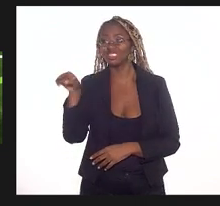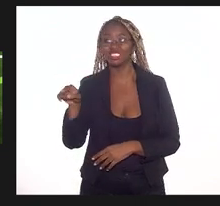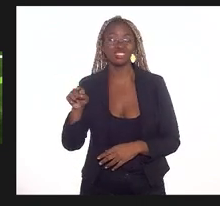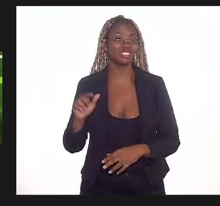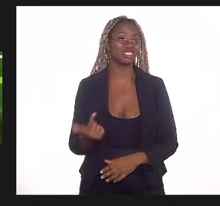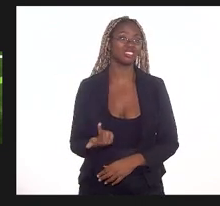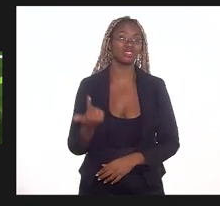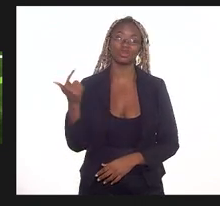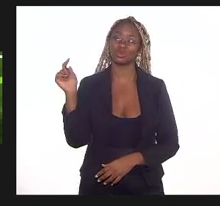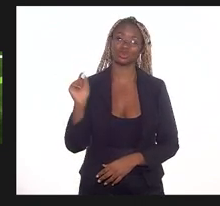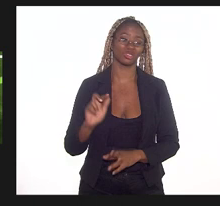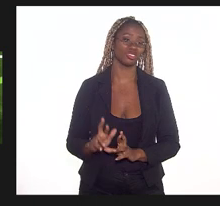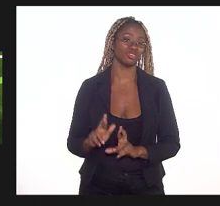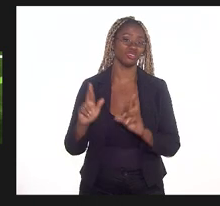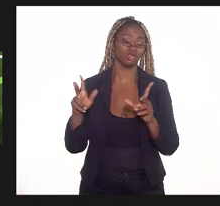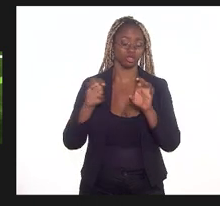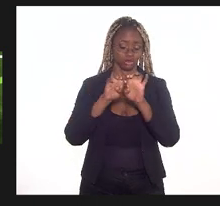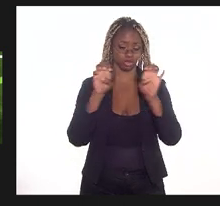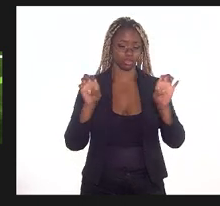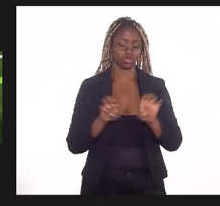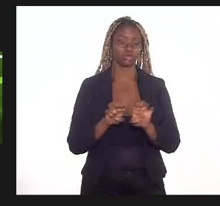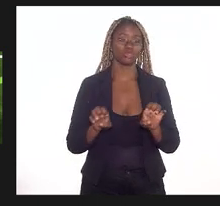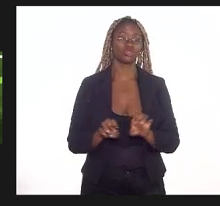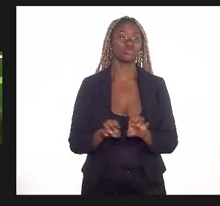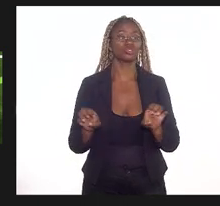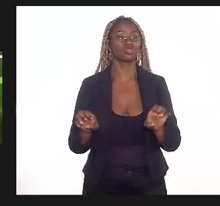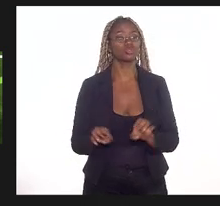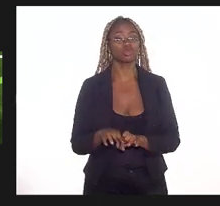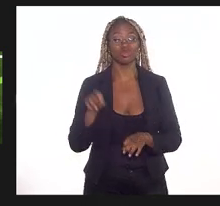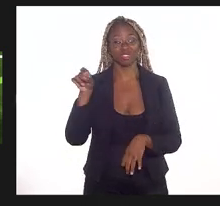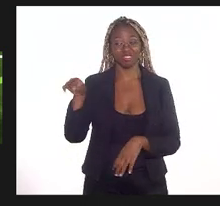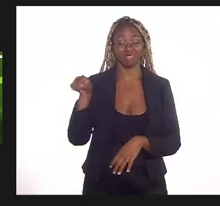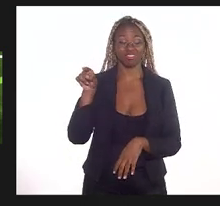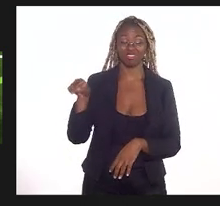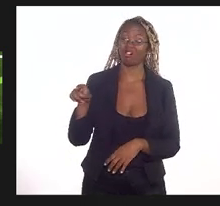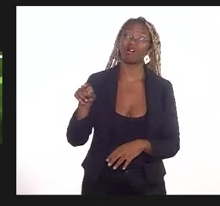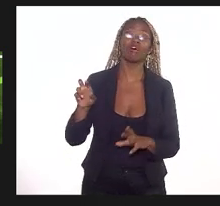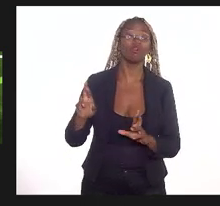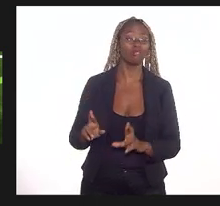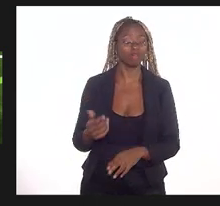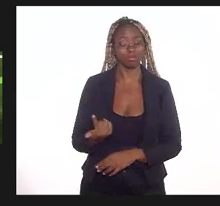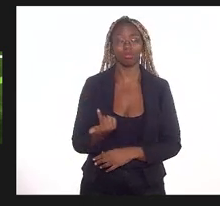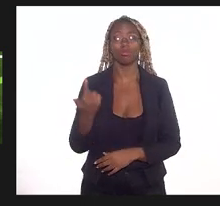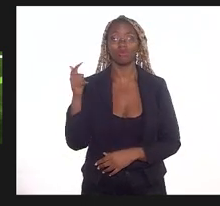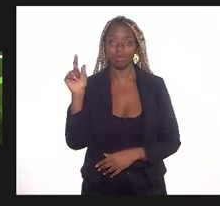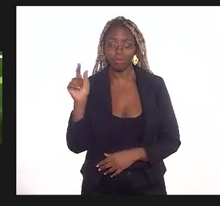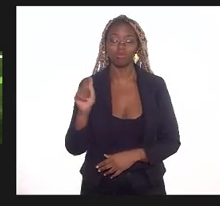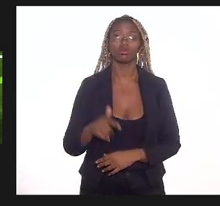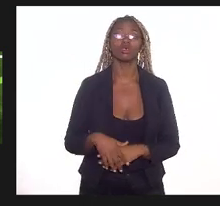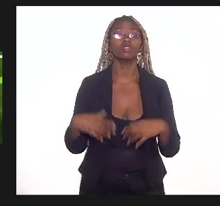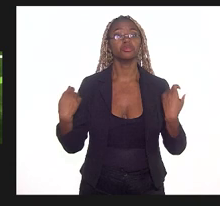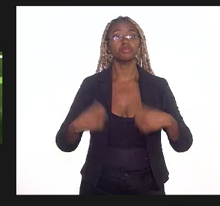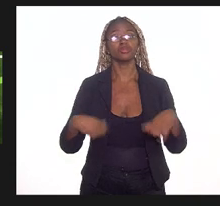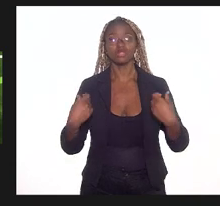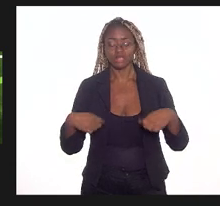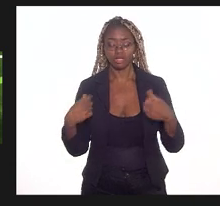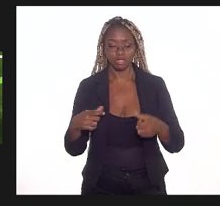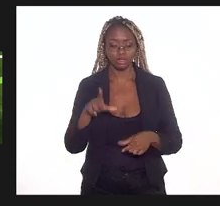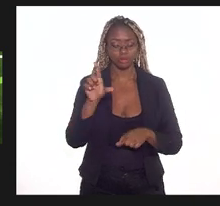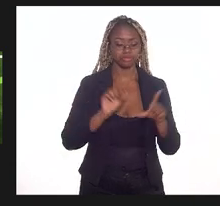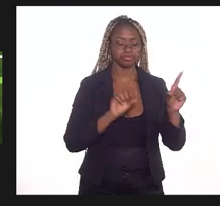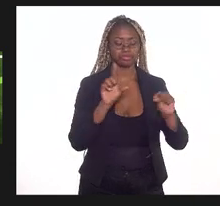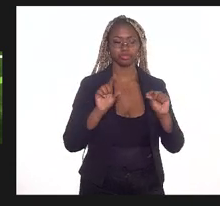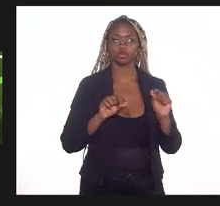a estrutura da unidade de saúde, eventualmente, que vai recebê-los, precisa ser outra. Então, eles precisam seguir um caminho